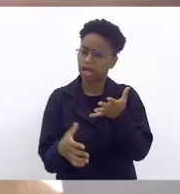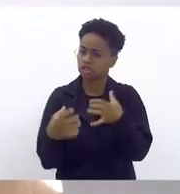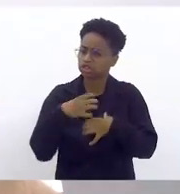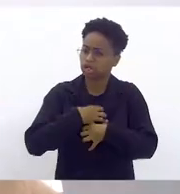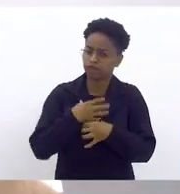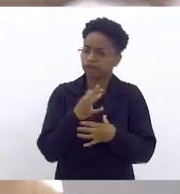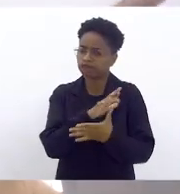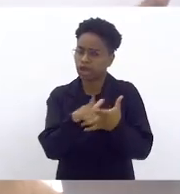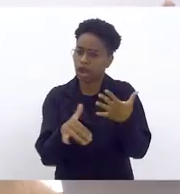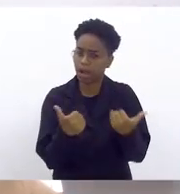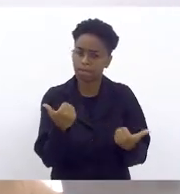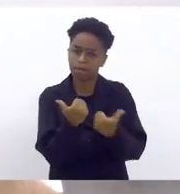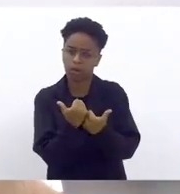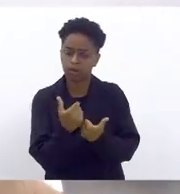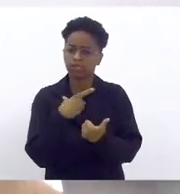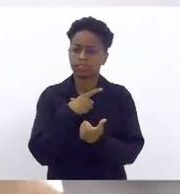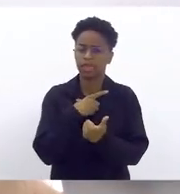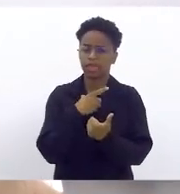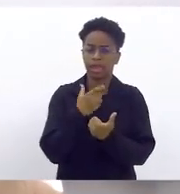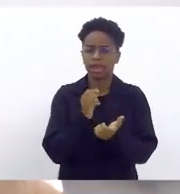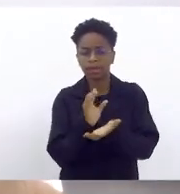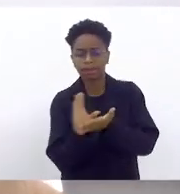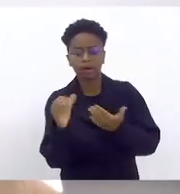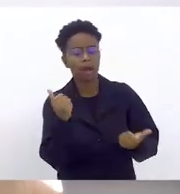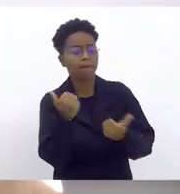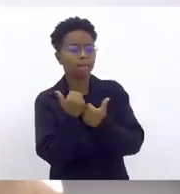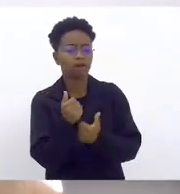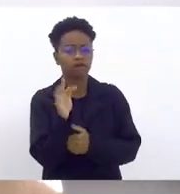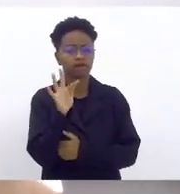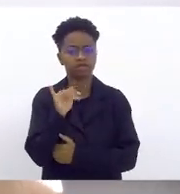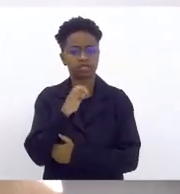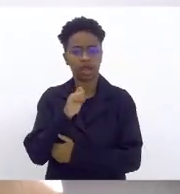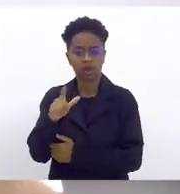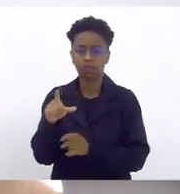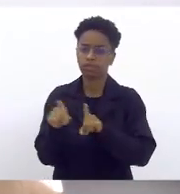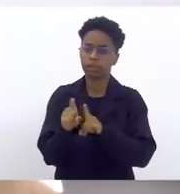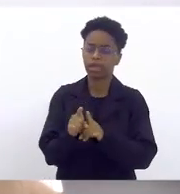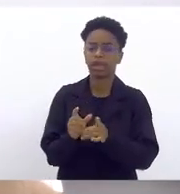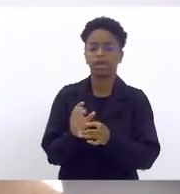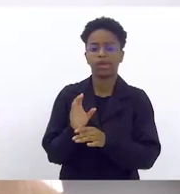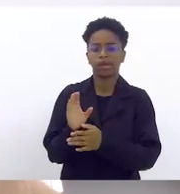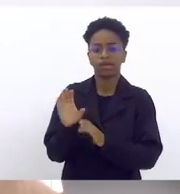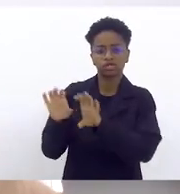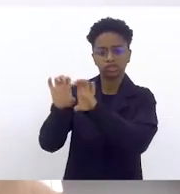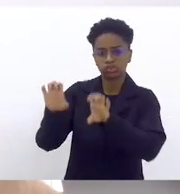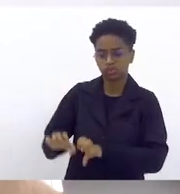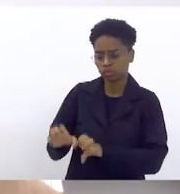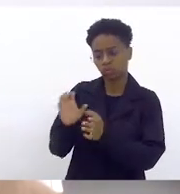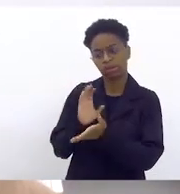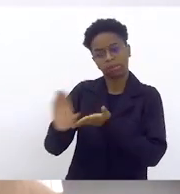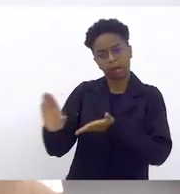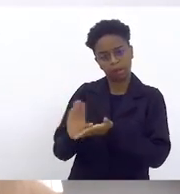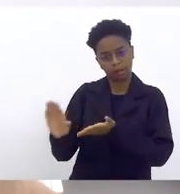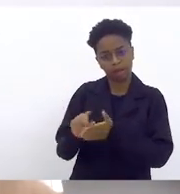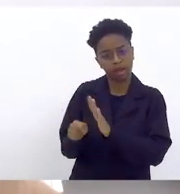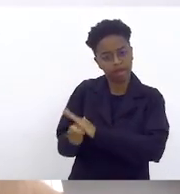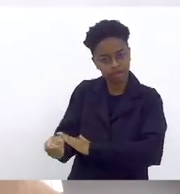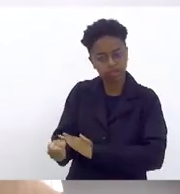subsídio desde incentivo fiscal até investimento na própria instalação formulados